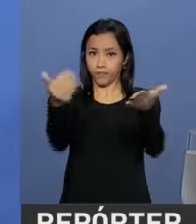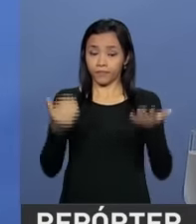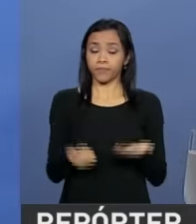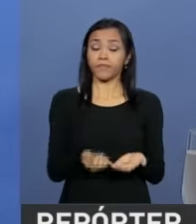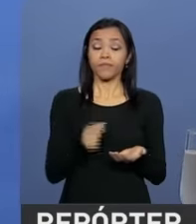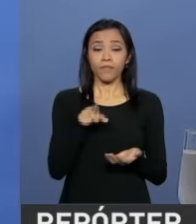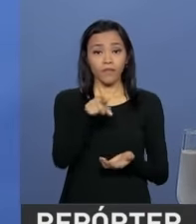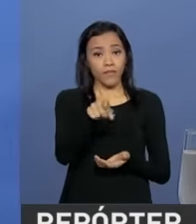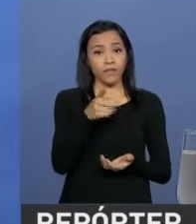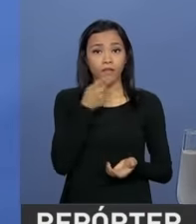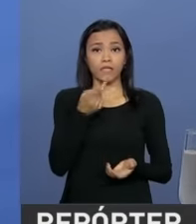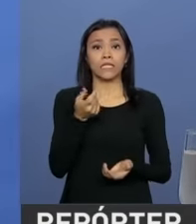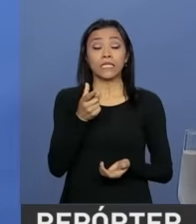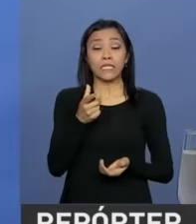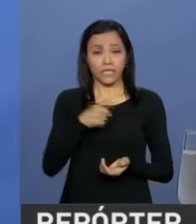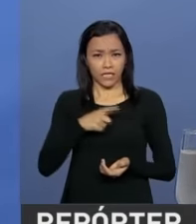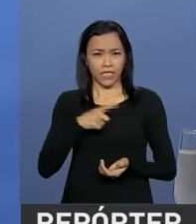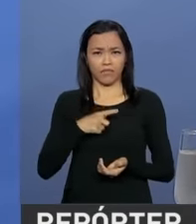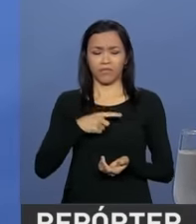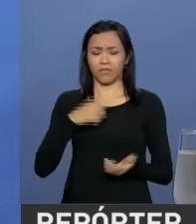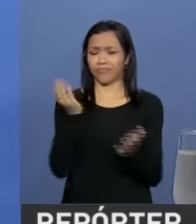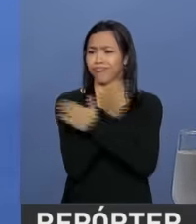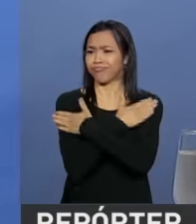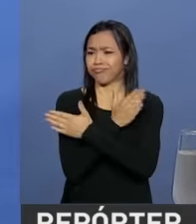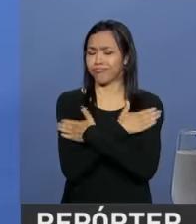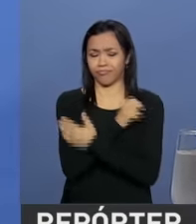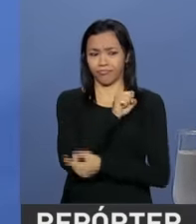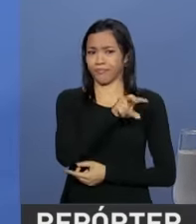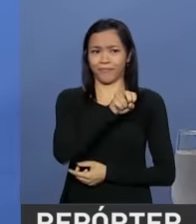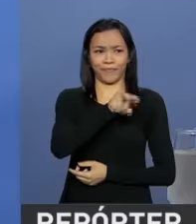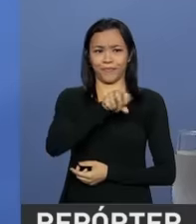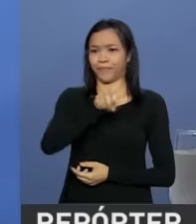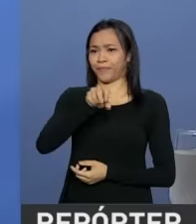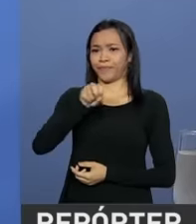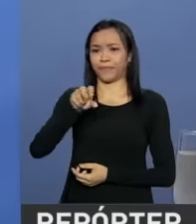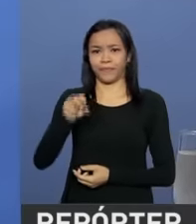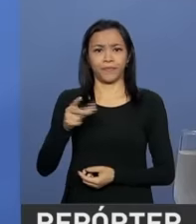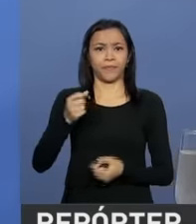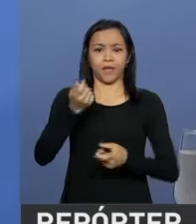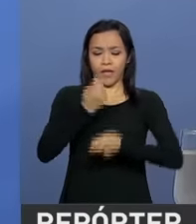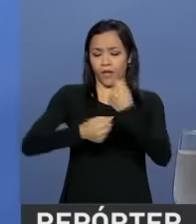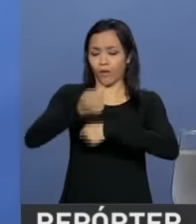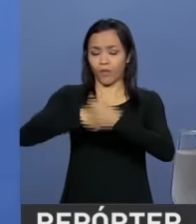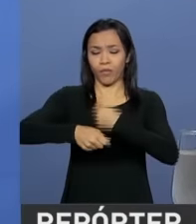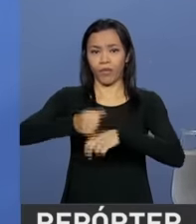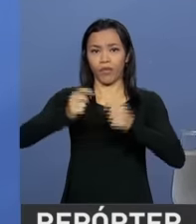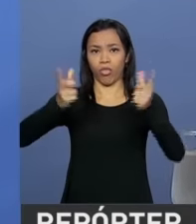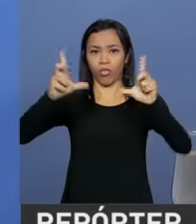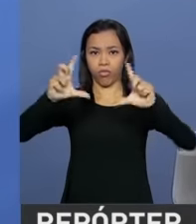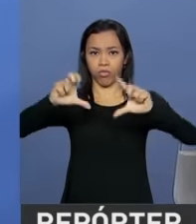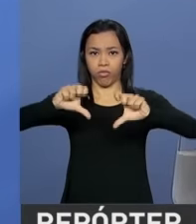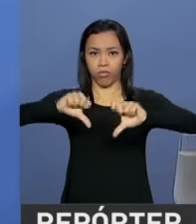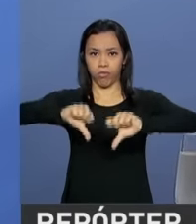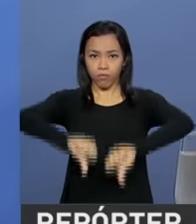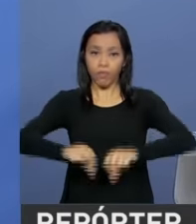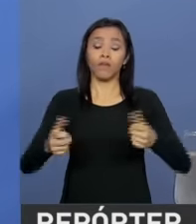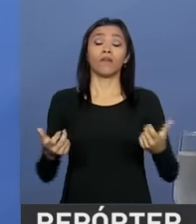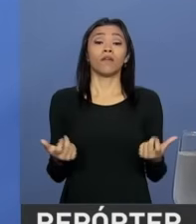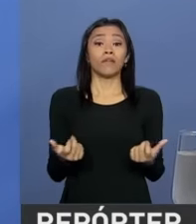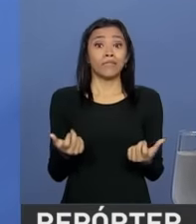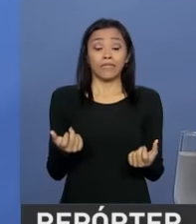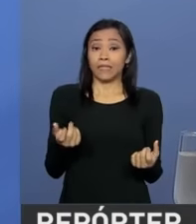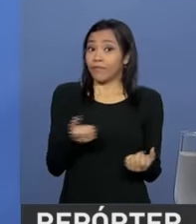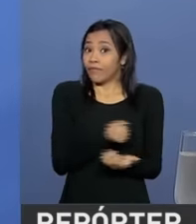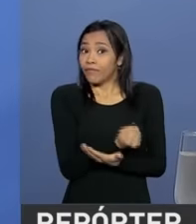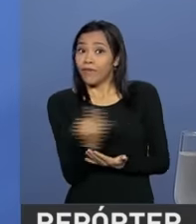eh uma elevada taxa de desemprego a economia com em retração há mais de um ano e um volume expressivo de